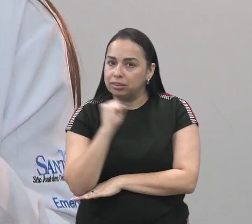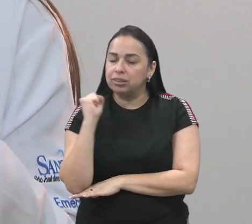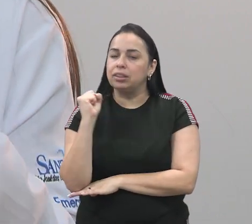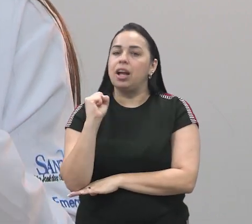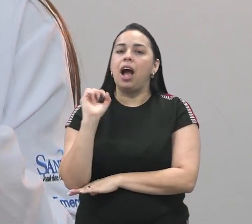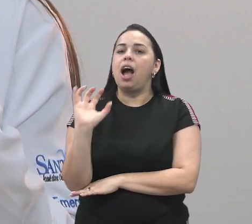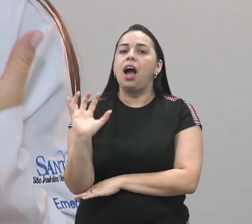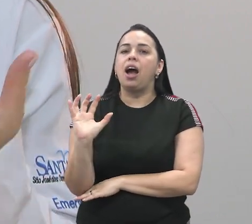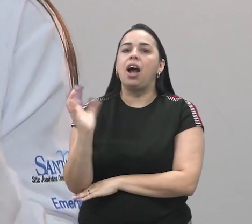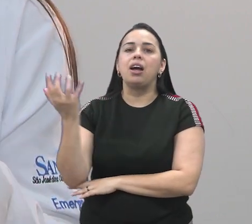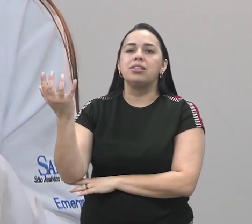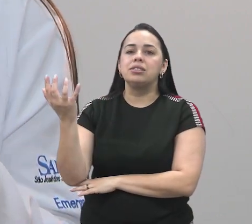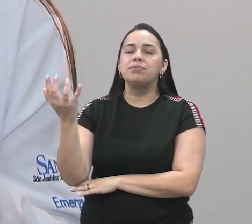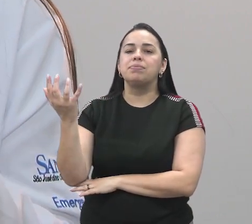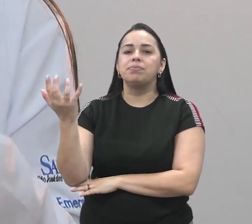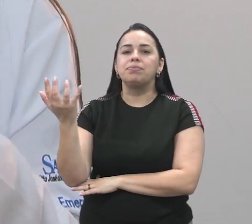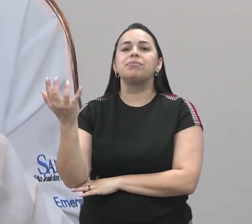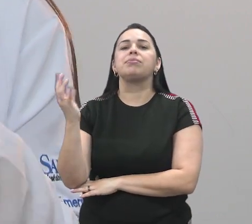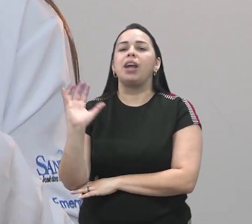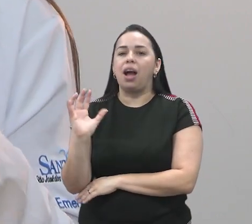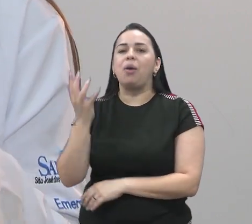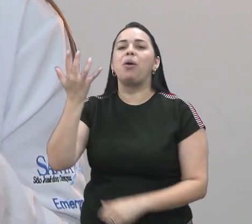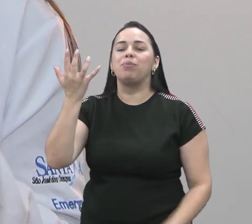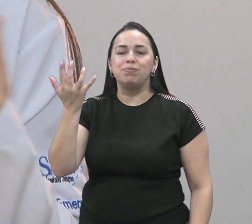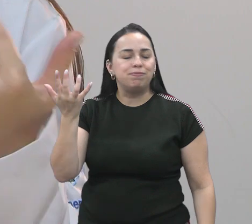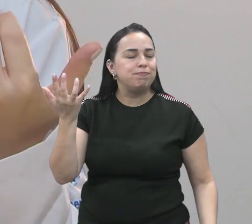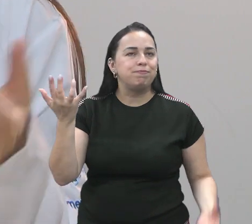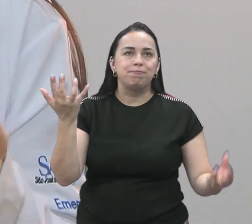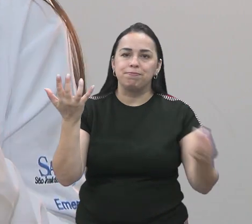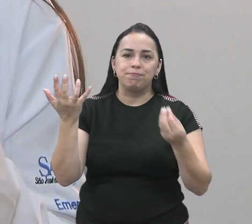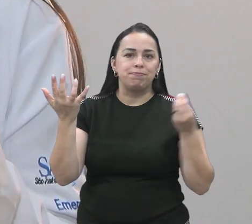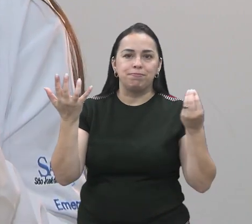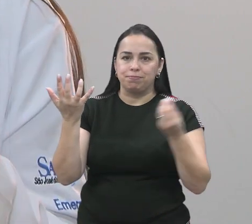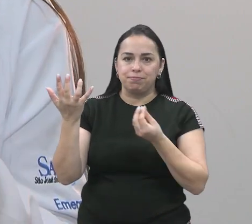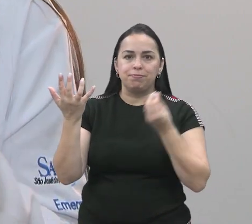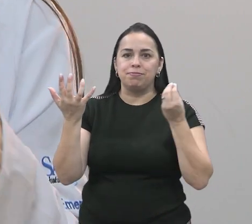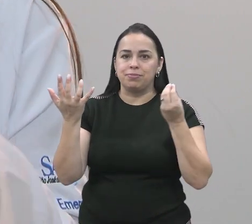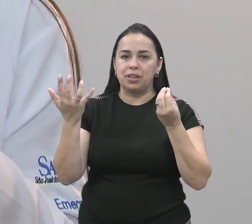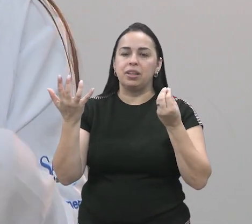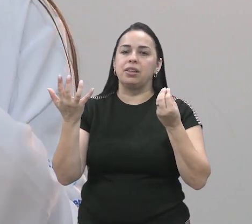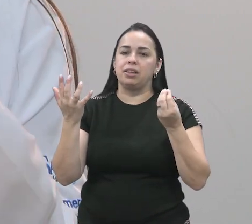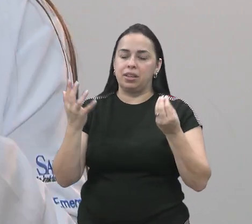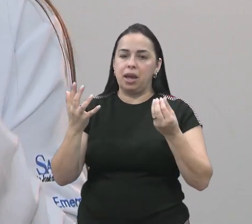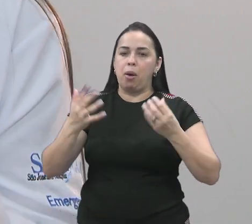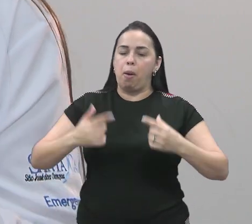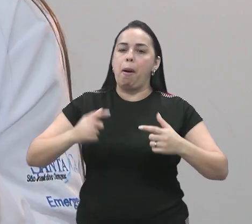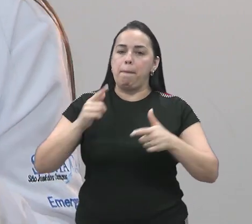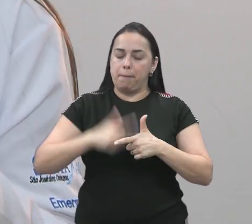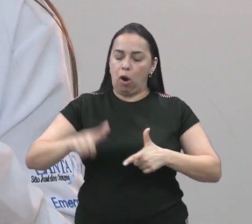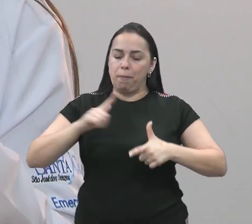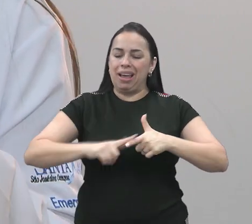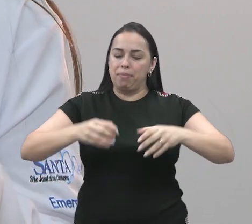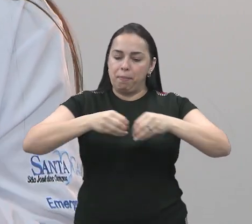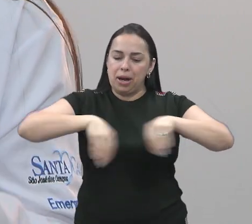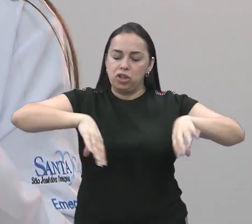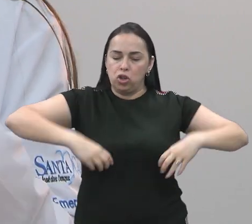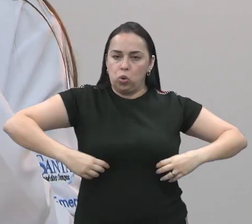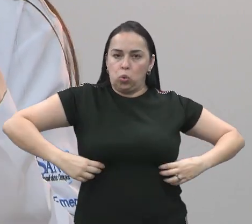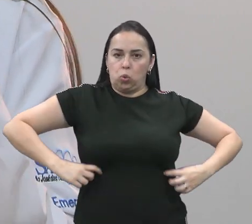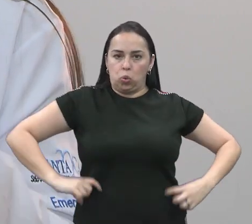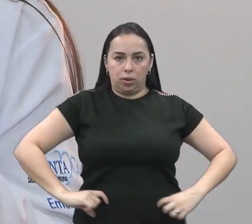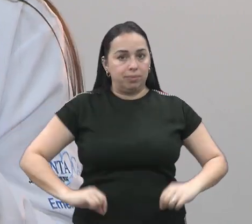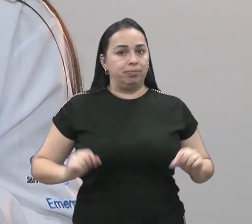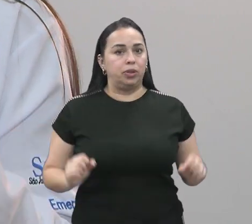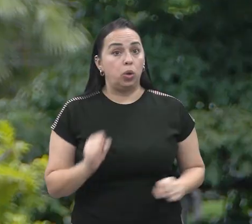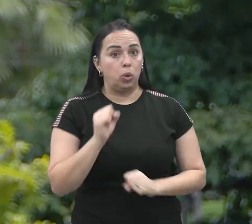células musculares e ela libera, dentre outras substâncias, a mioglobina que lesa os rins. Então, lesa de forma aguda, lesa